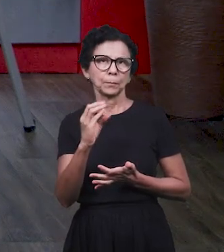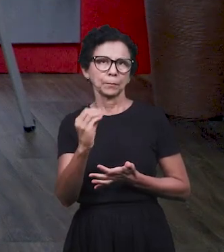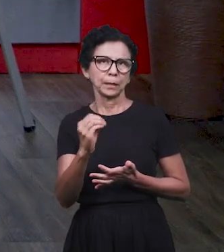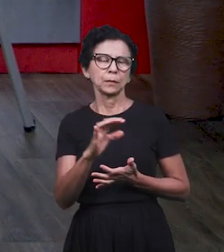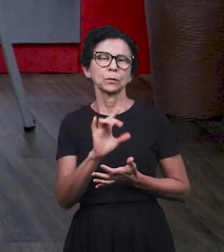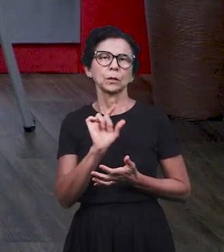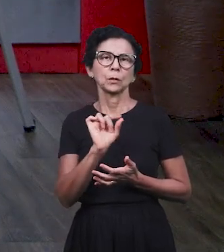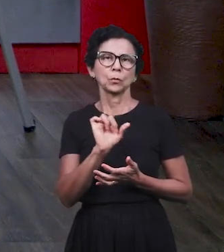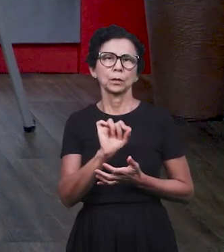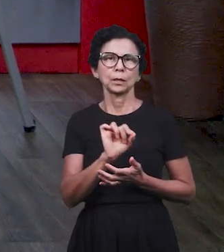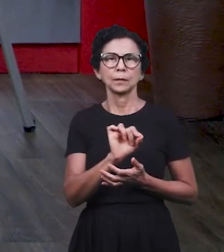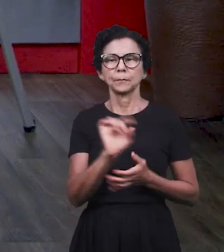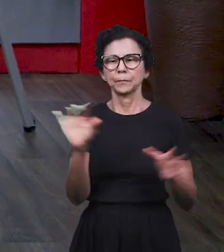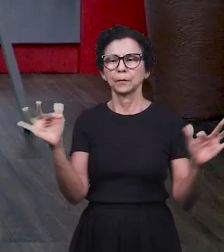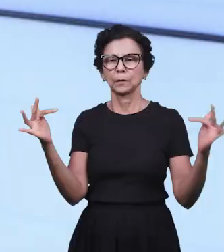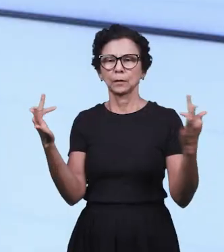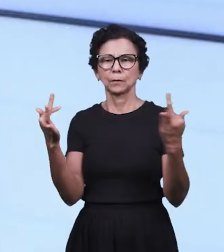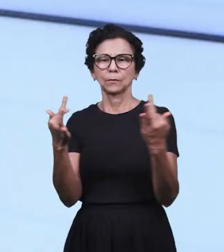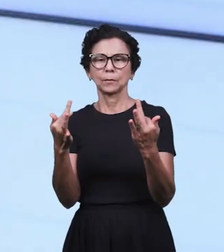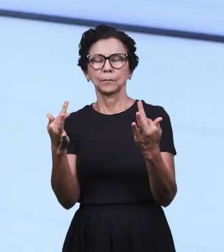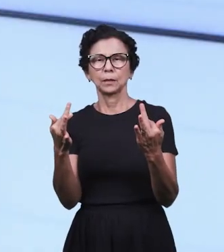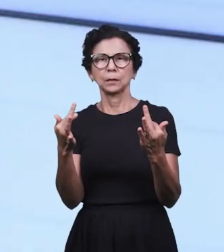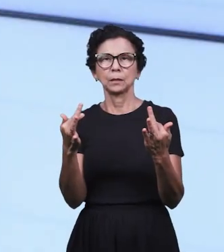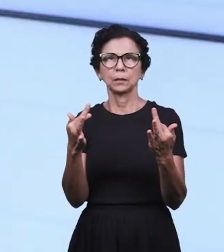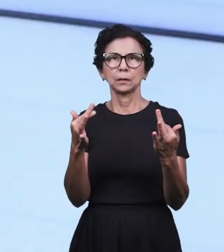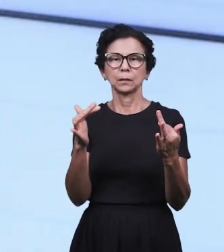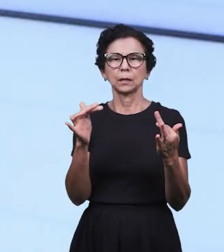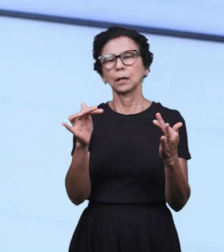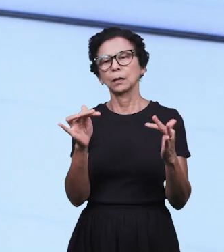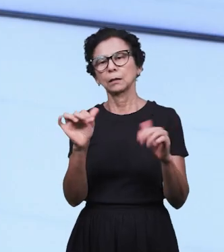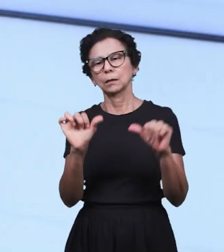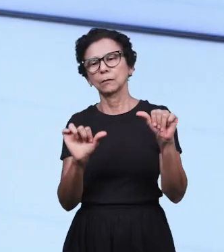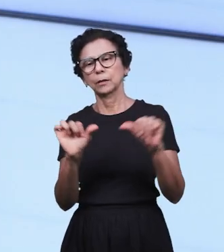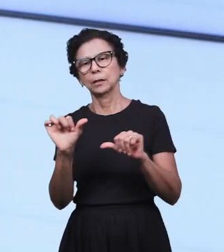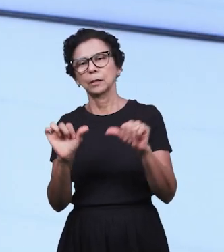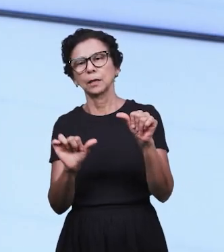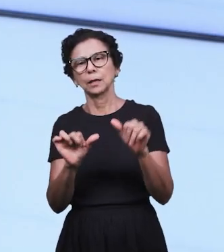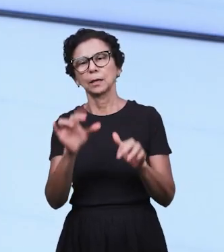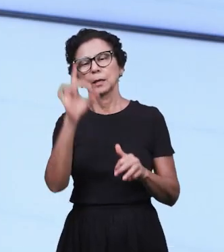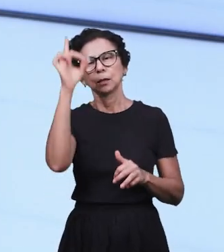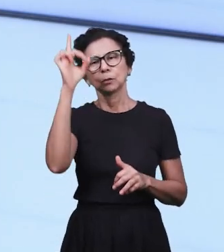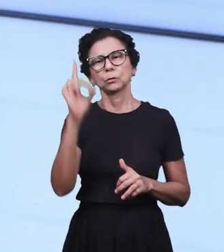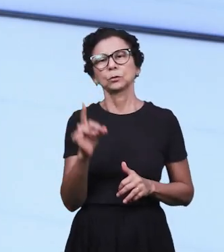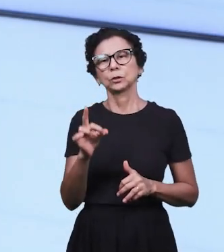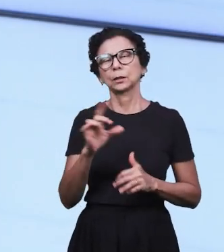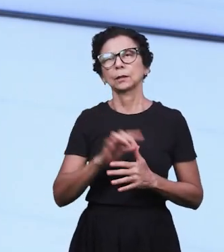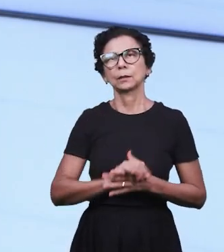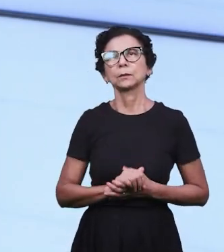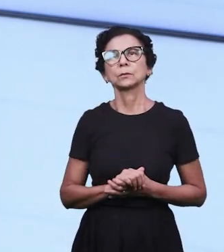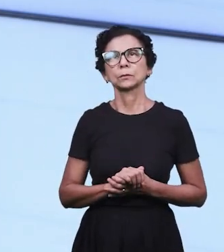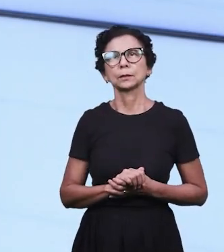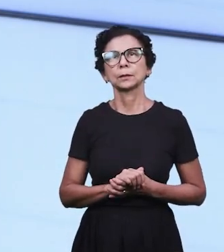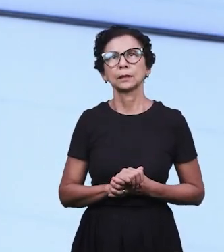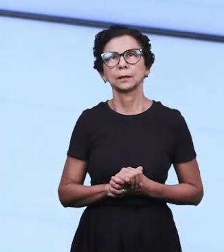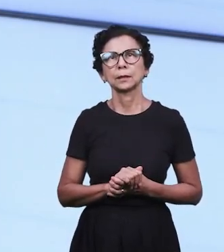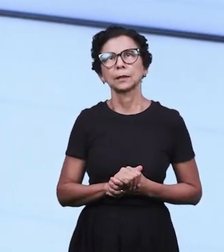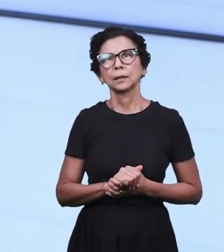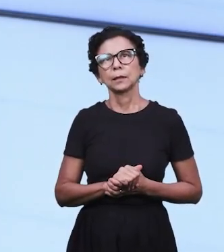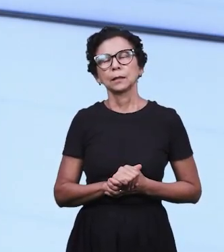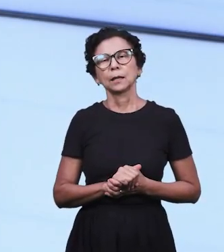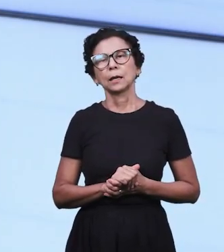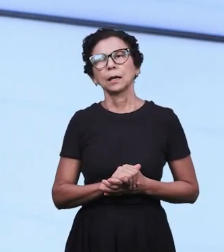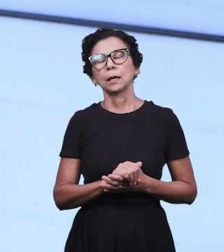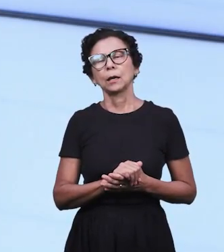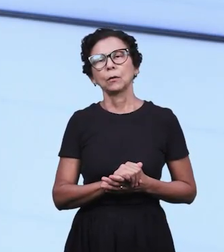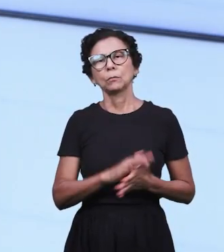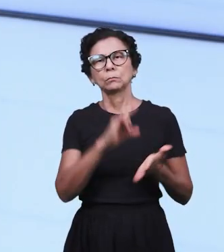né? Ali no planejamento sucessório, ele é um instrumento que está à